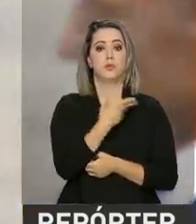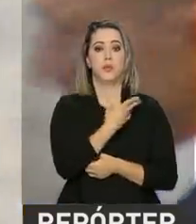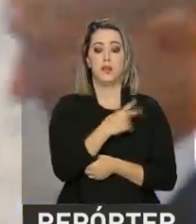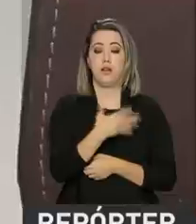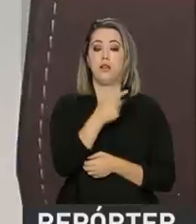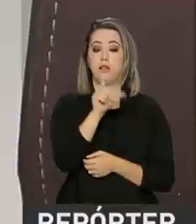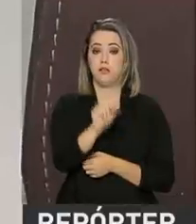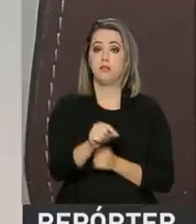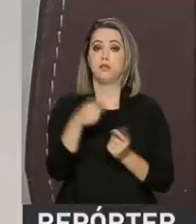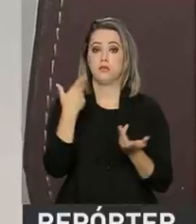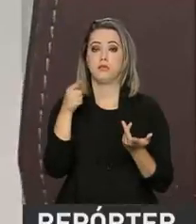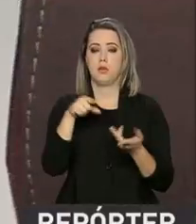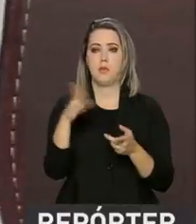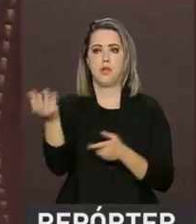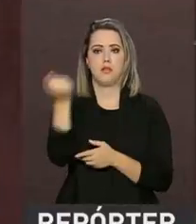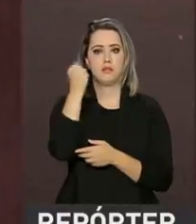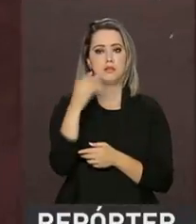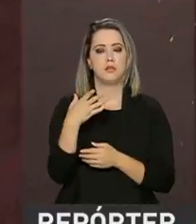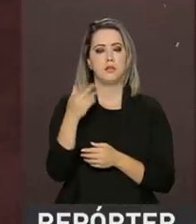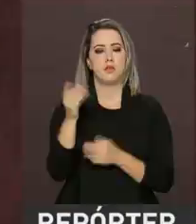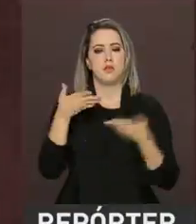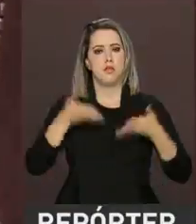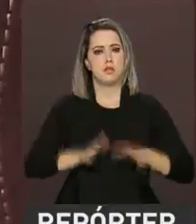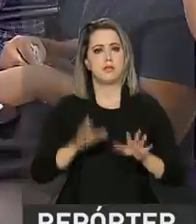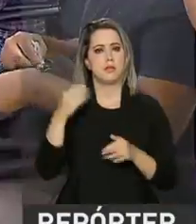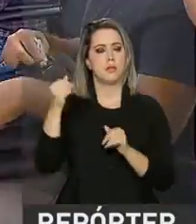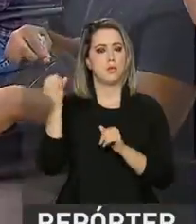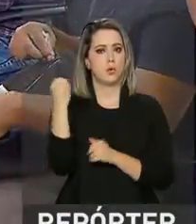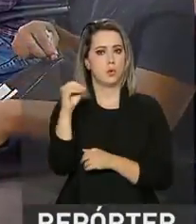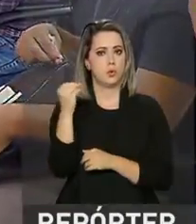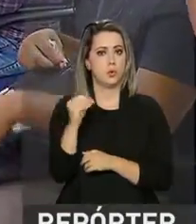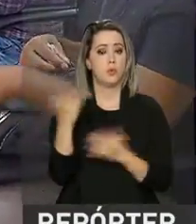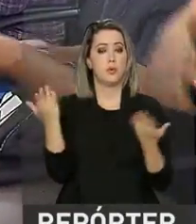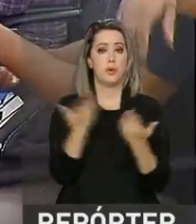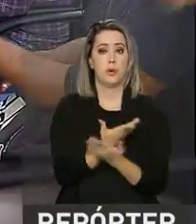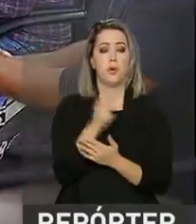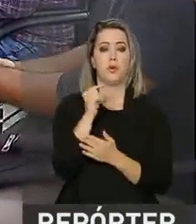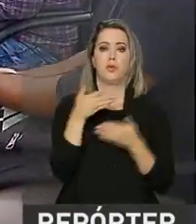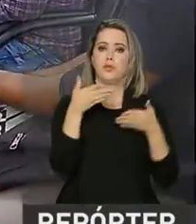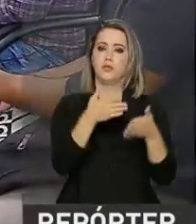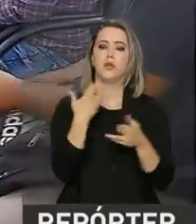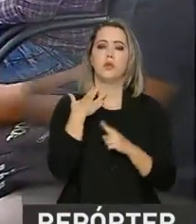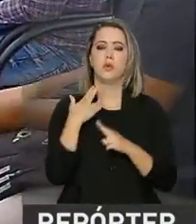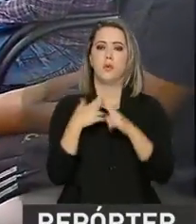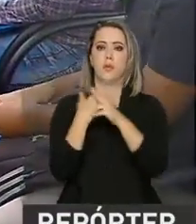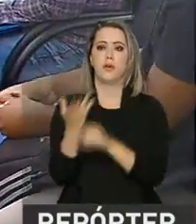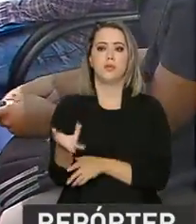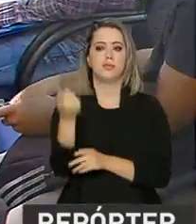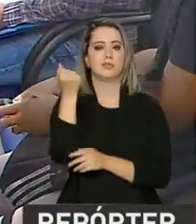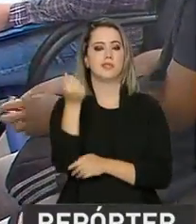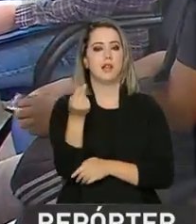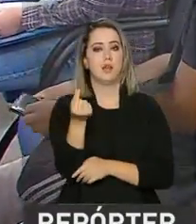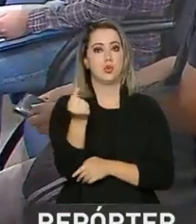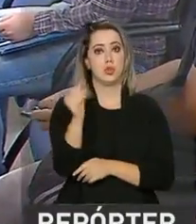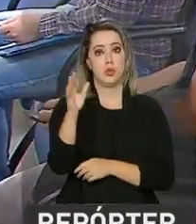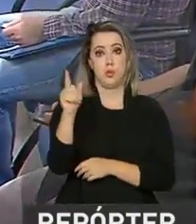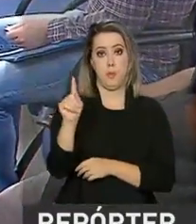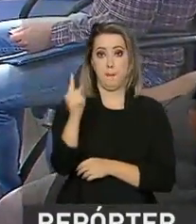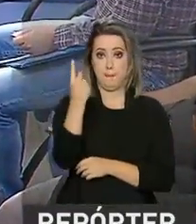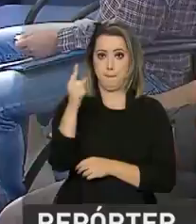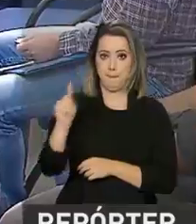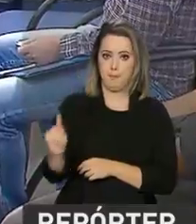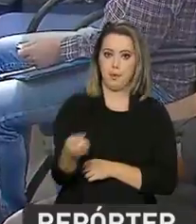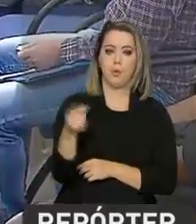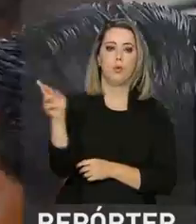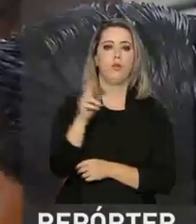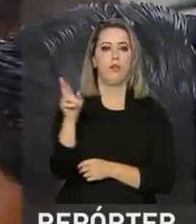um deles faz aniversário em outubro e foi ao banco com a família receber cerca de R 1000 e já sabe o que vai